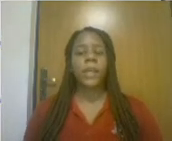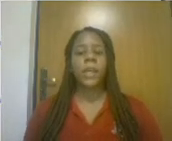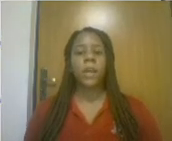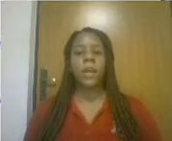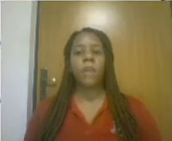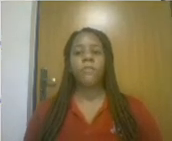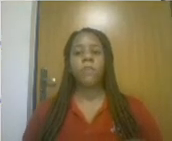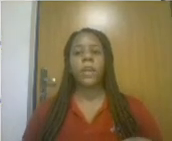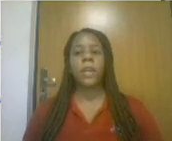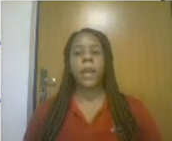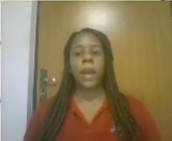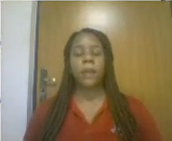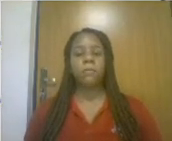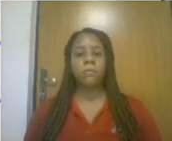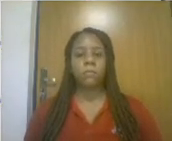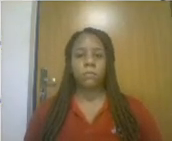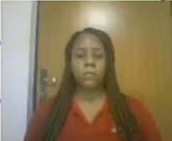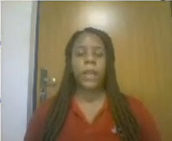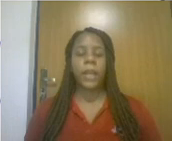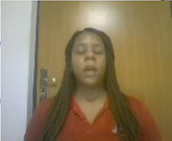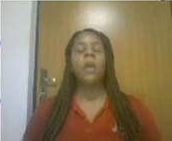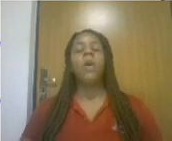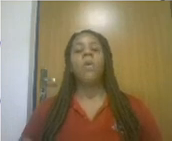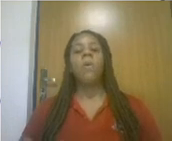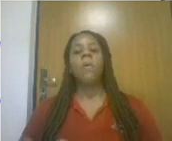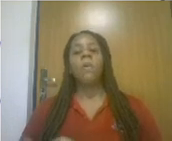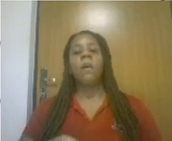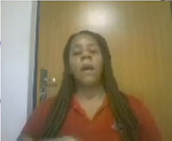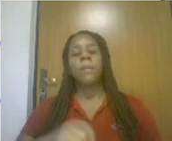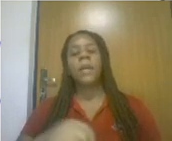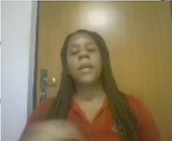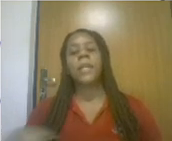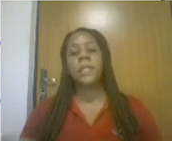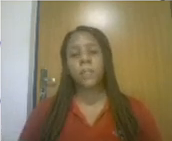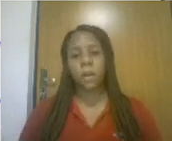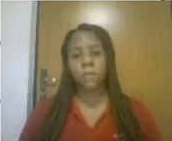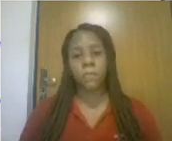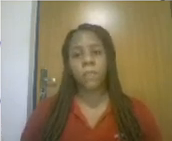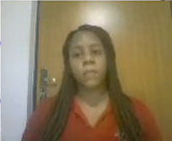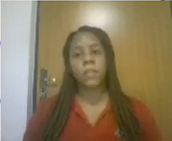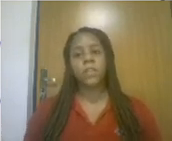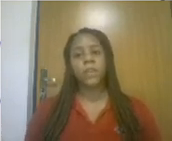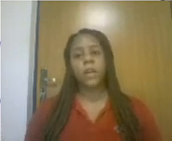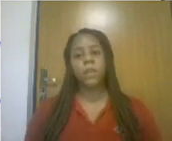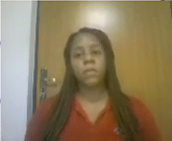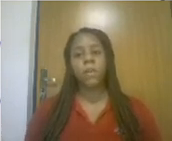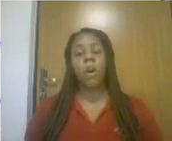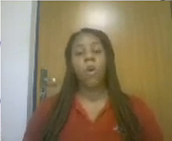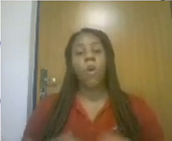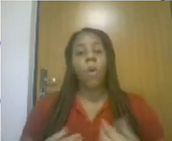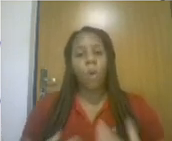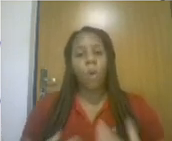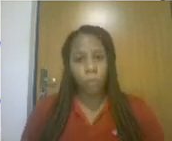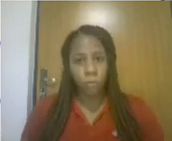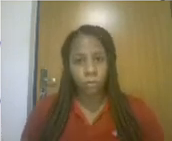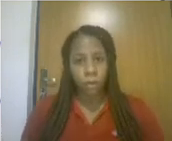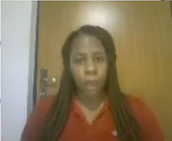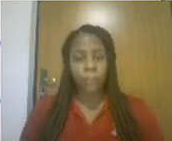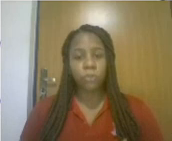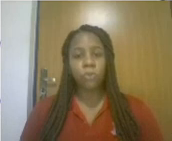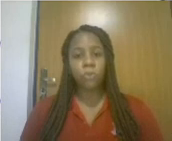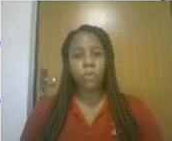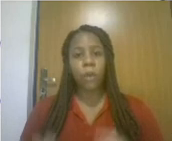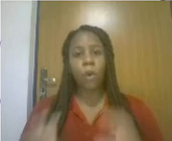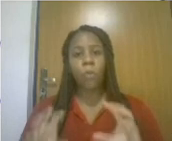Então, aqui eu vou criar, né, a minha redação e vocês verão como